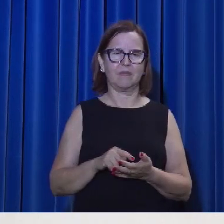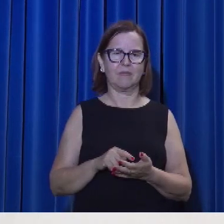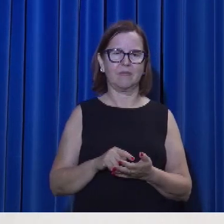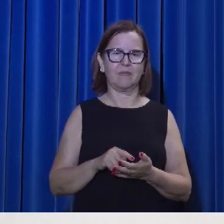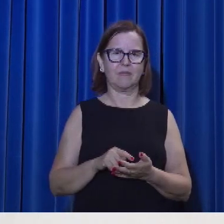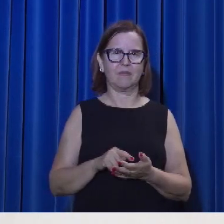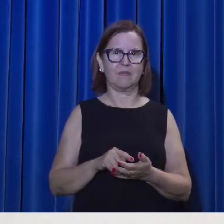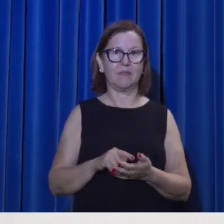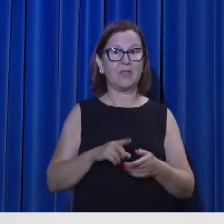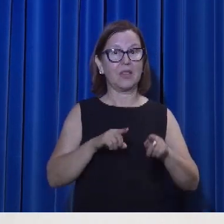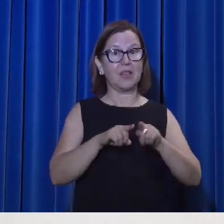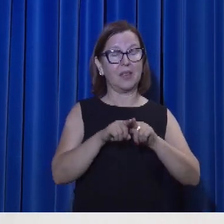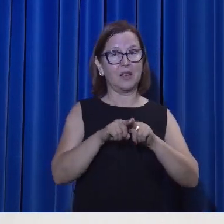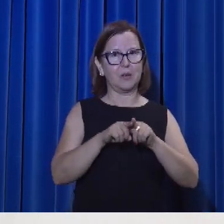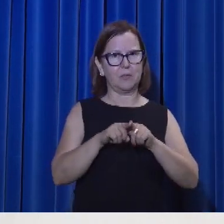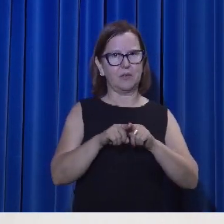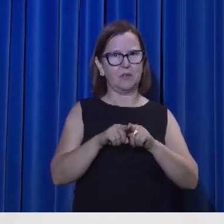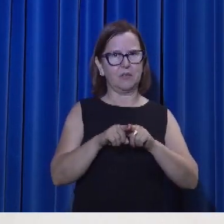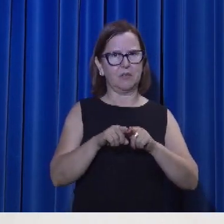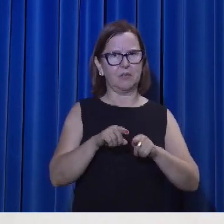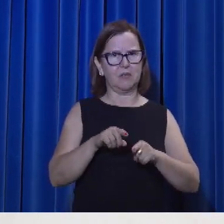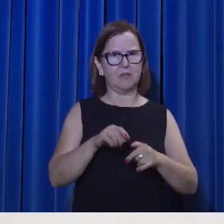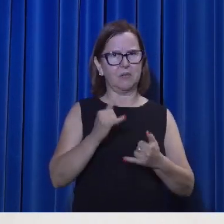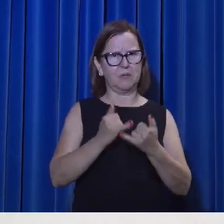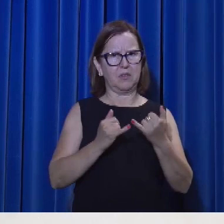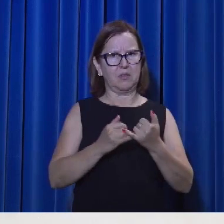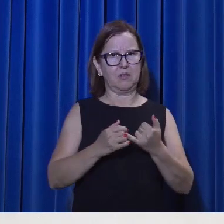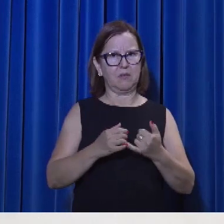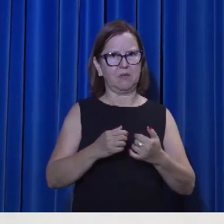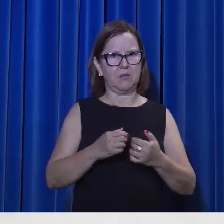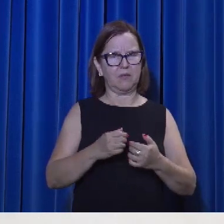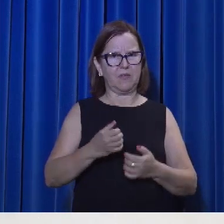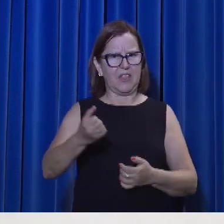Meus irmãos, aquilo foi como uma facada para mim.